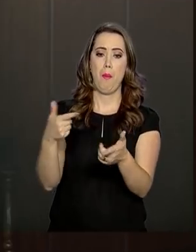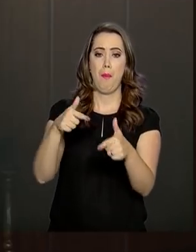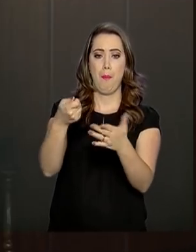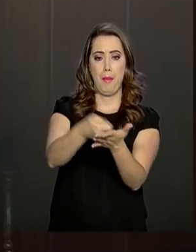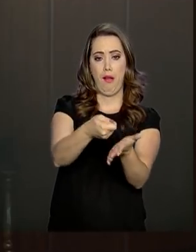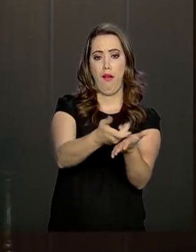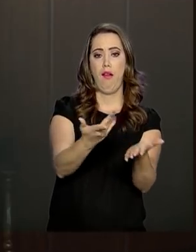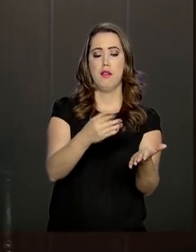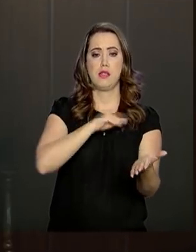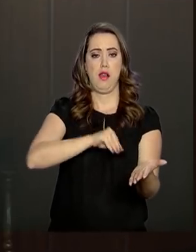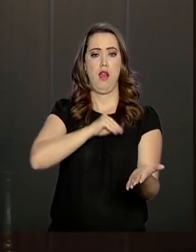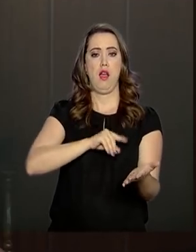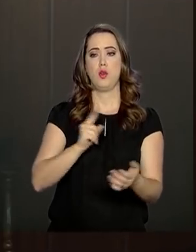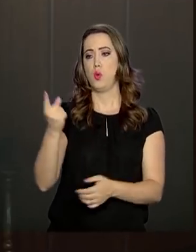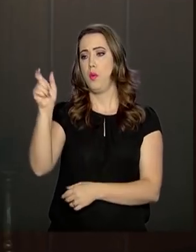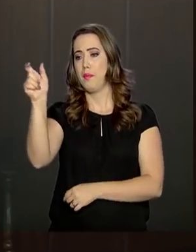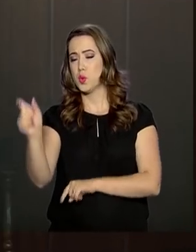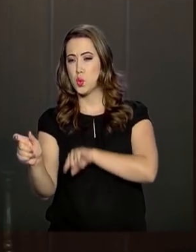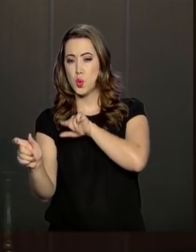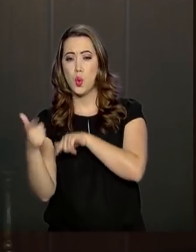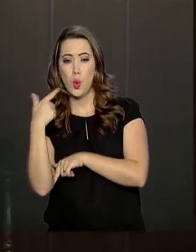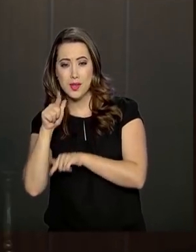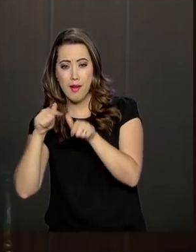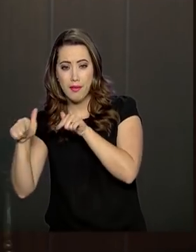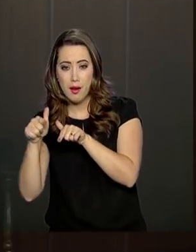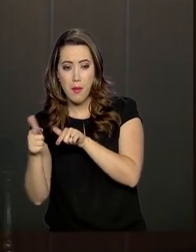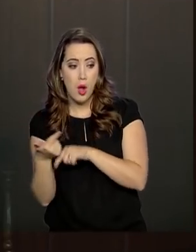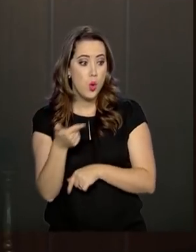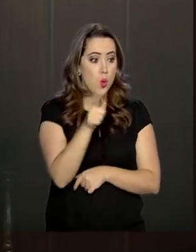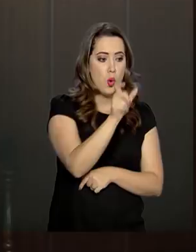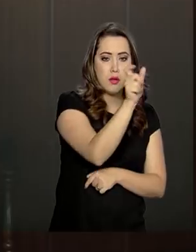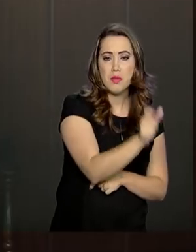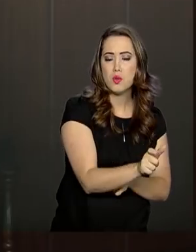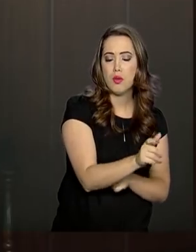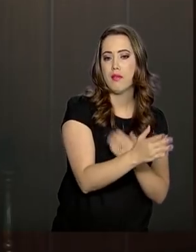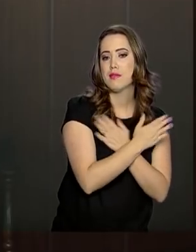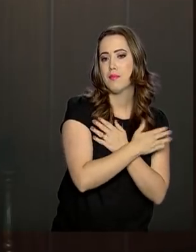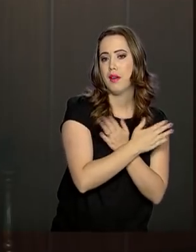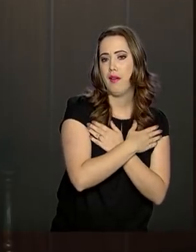a folha de pagamentos. Então, para um brasileiro conseguir emprego, o outro fica desempregado.